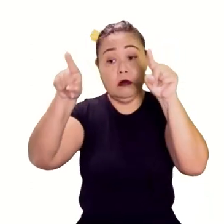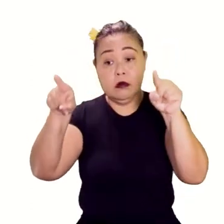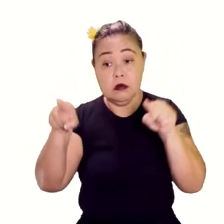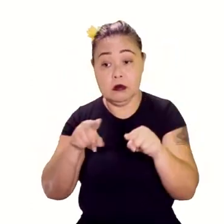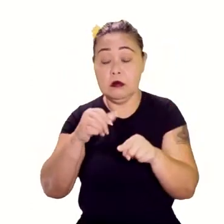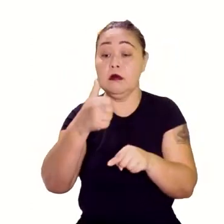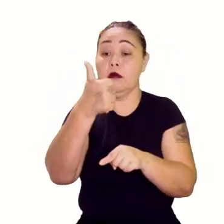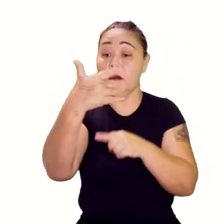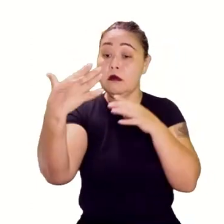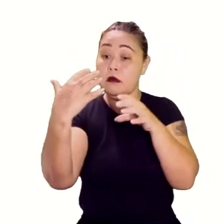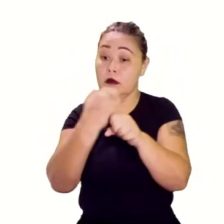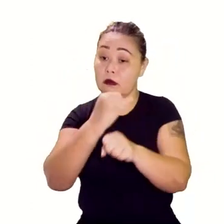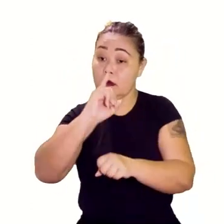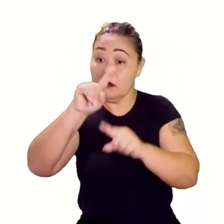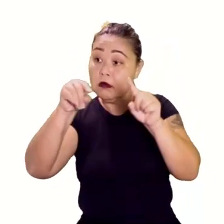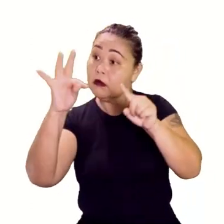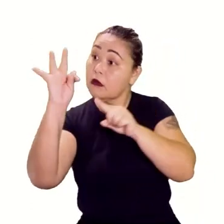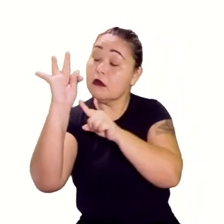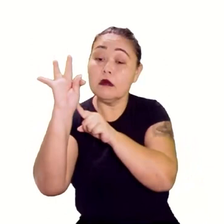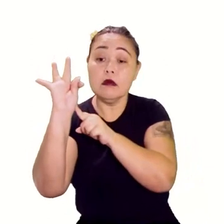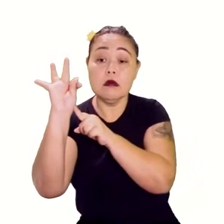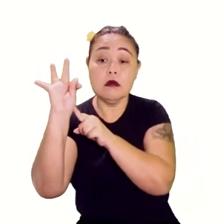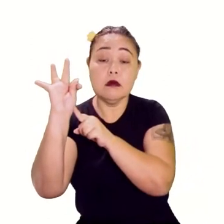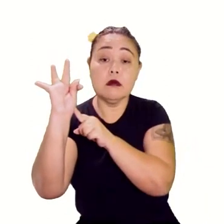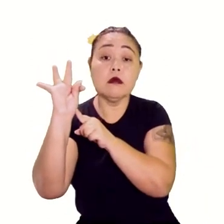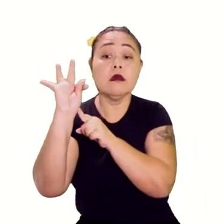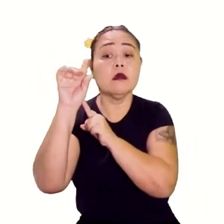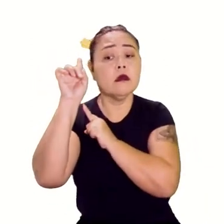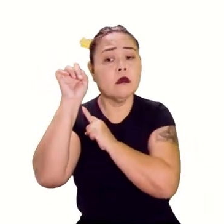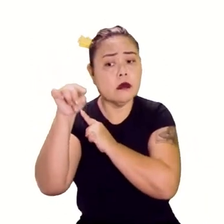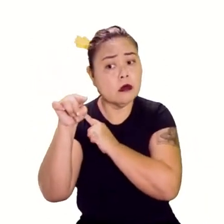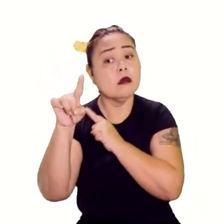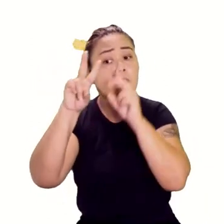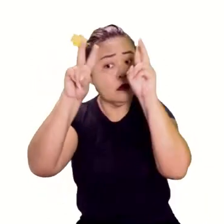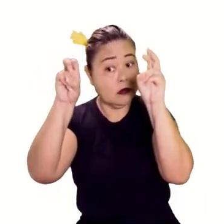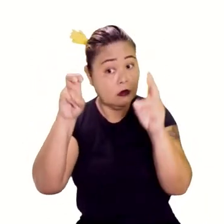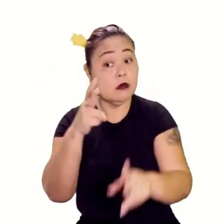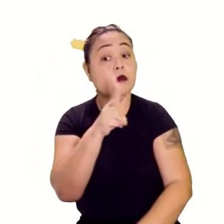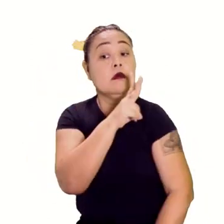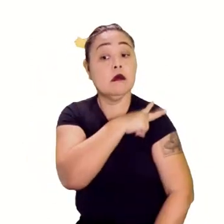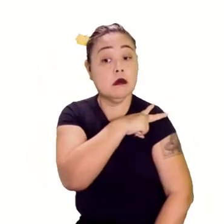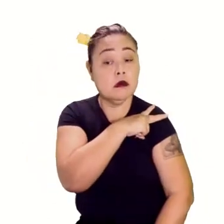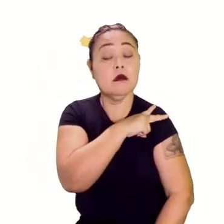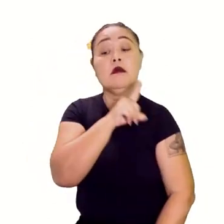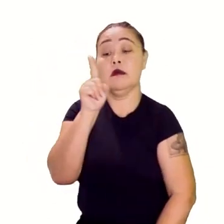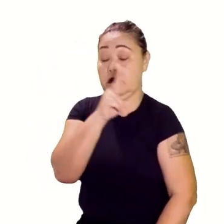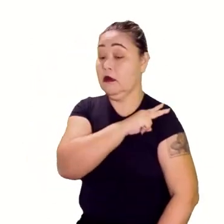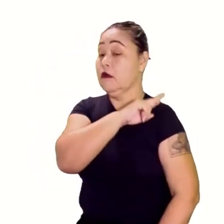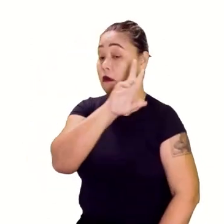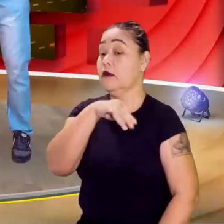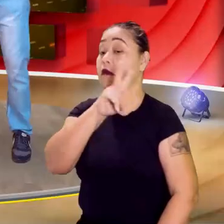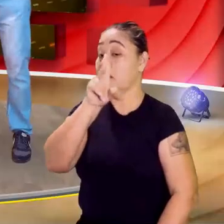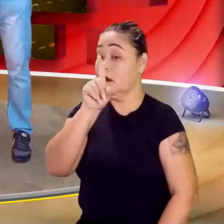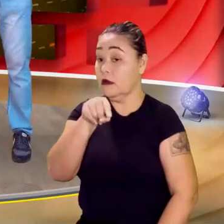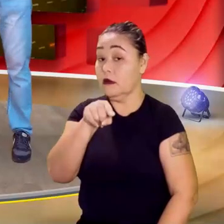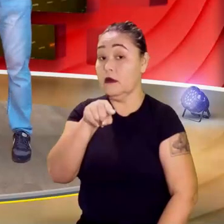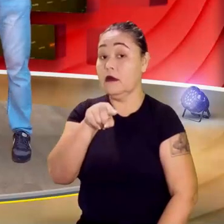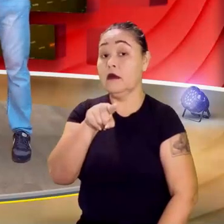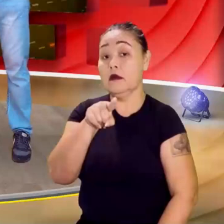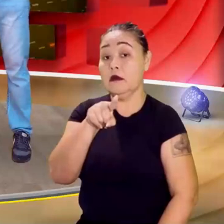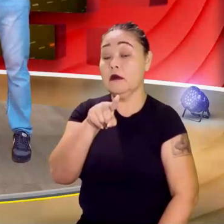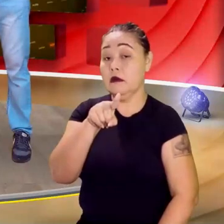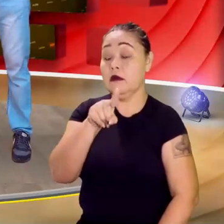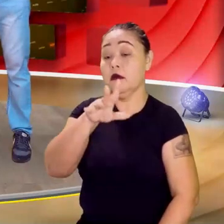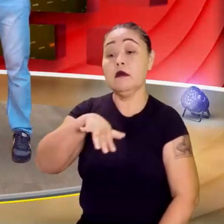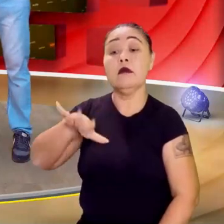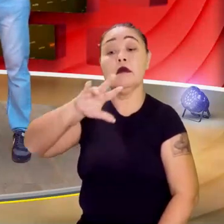vezes 1 mais I elevado a T. E aí, galera, é assunto do segundo ano. É assunto do segundo ano